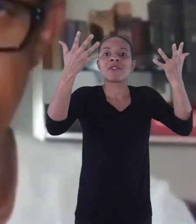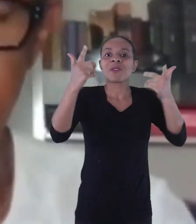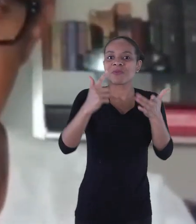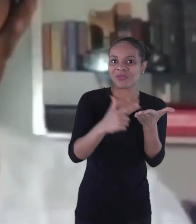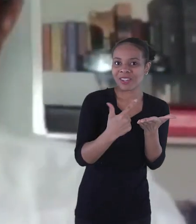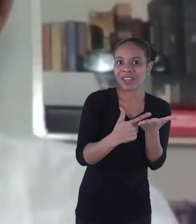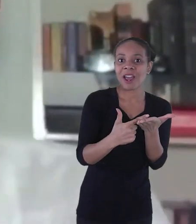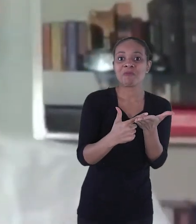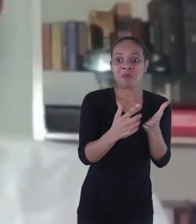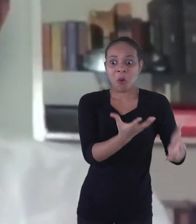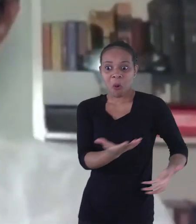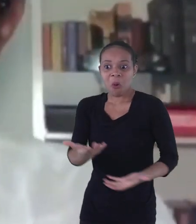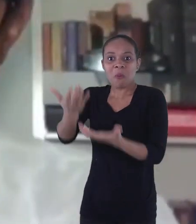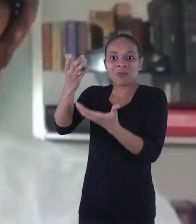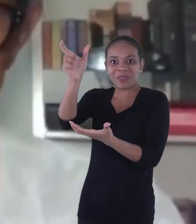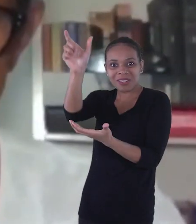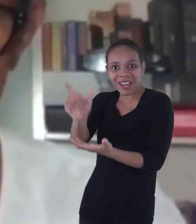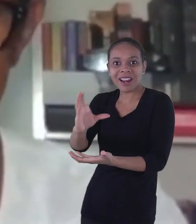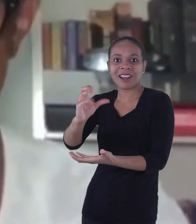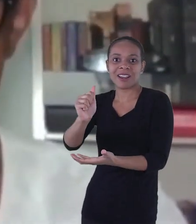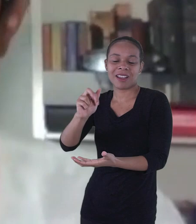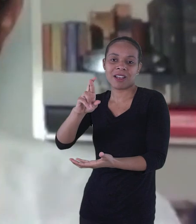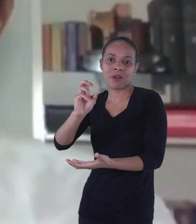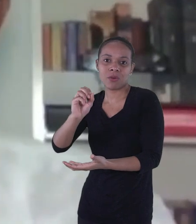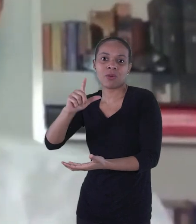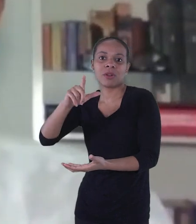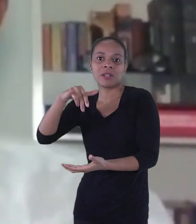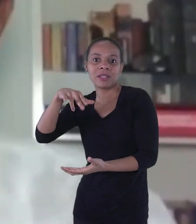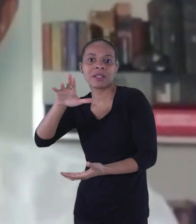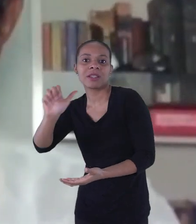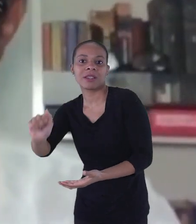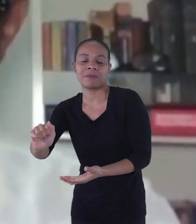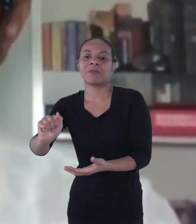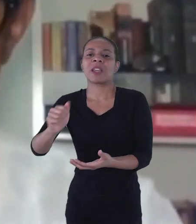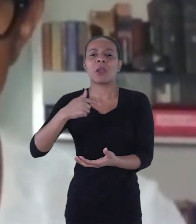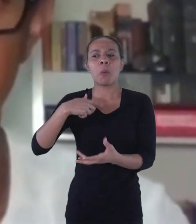à Carolina. Percebi que a obra da Carolina estava fora